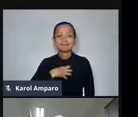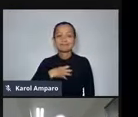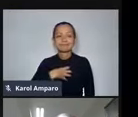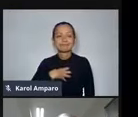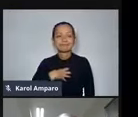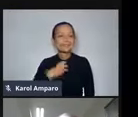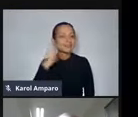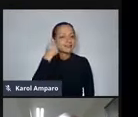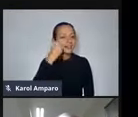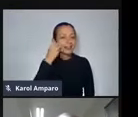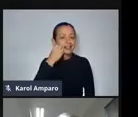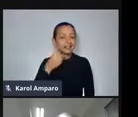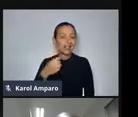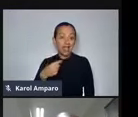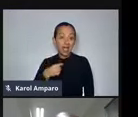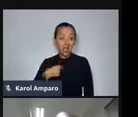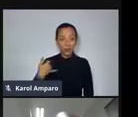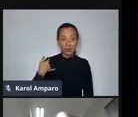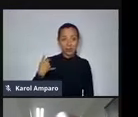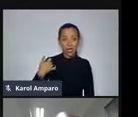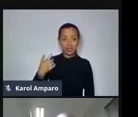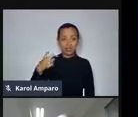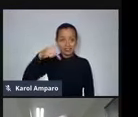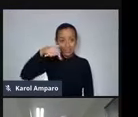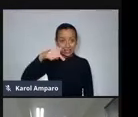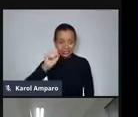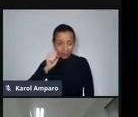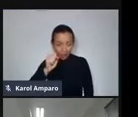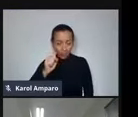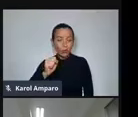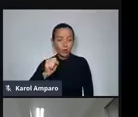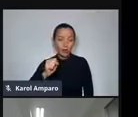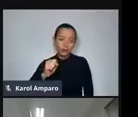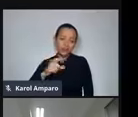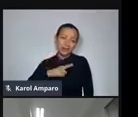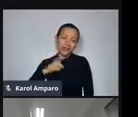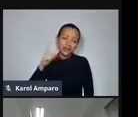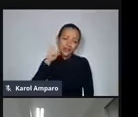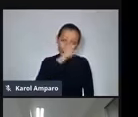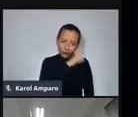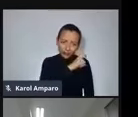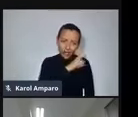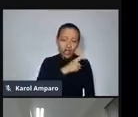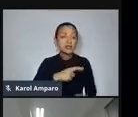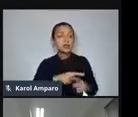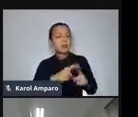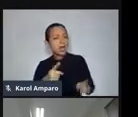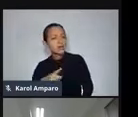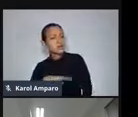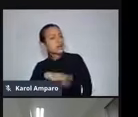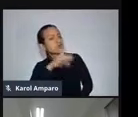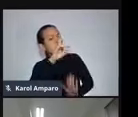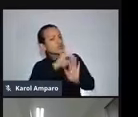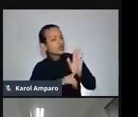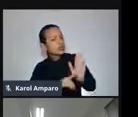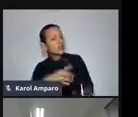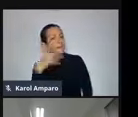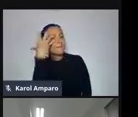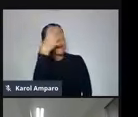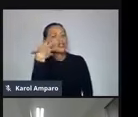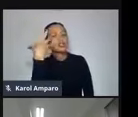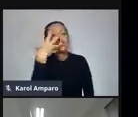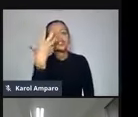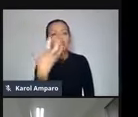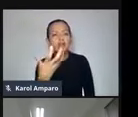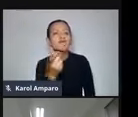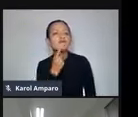com 78, não faço muitas coisas que fazia antes, mas tenho o direito, a paixão, tá? E